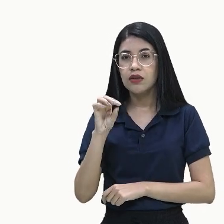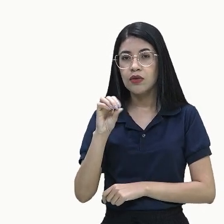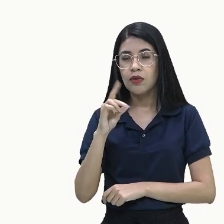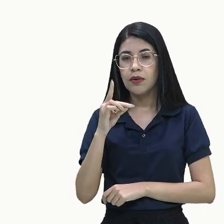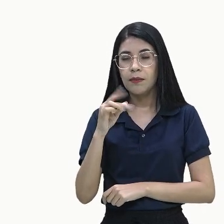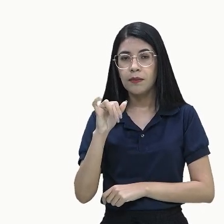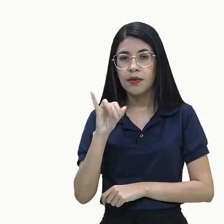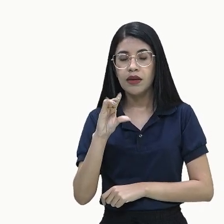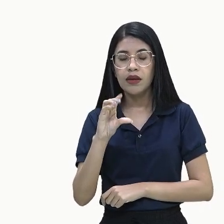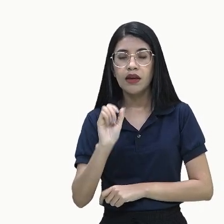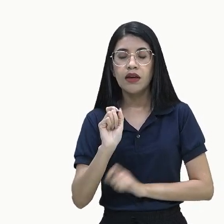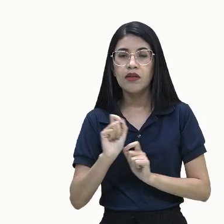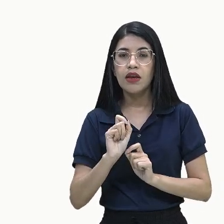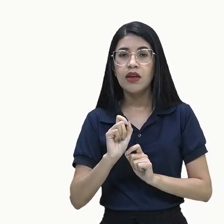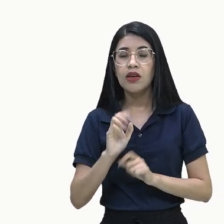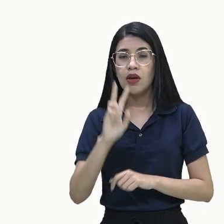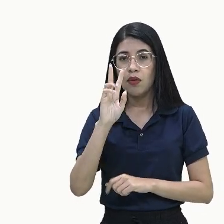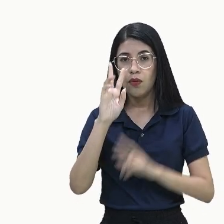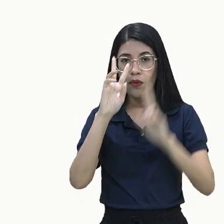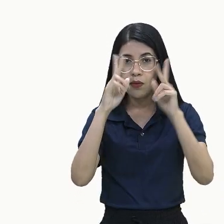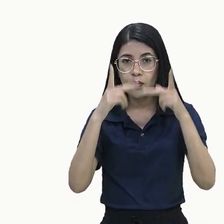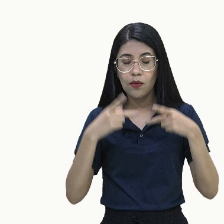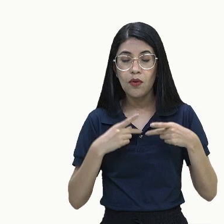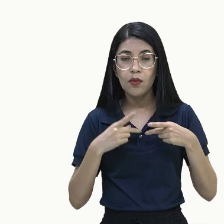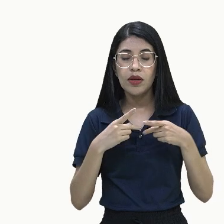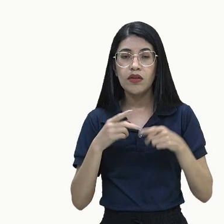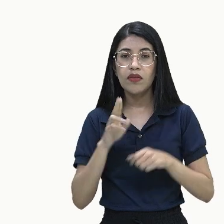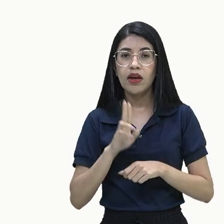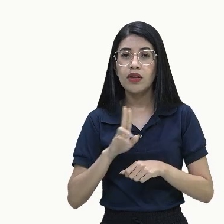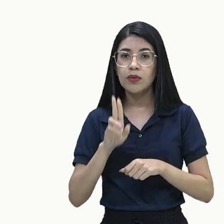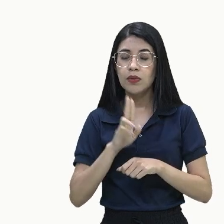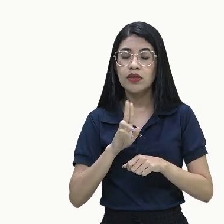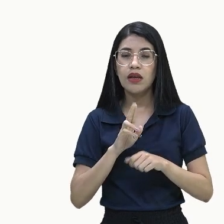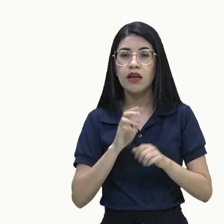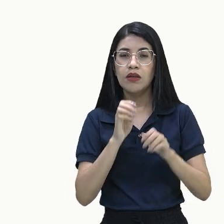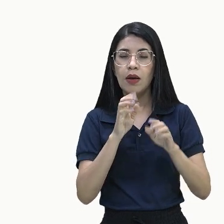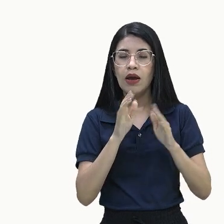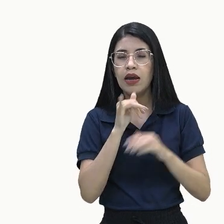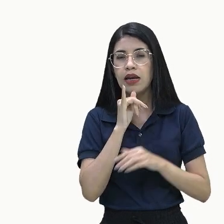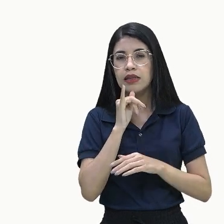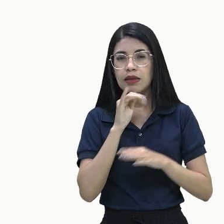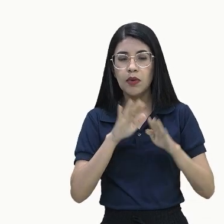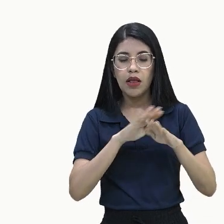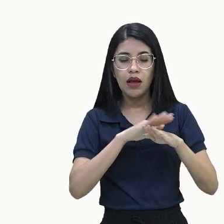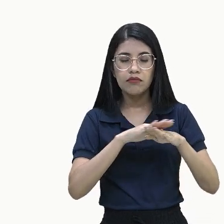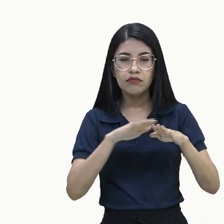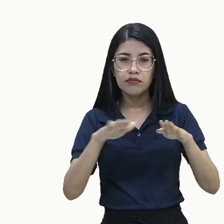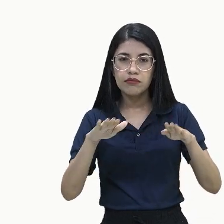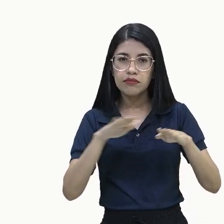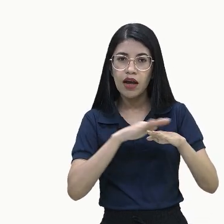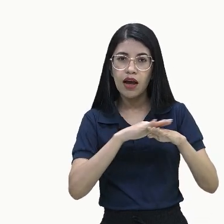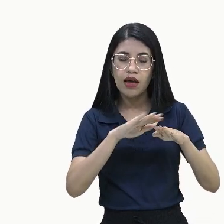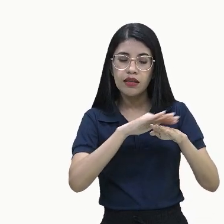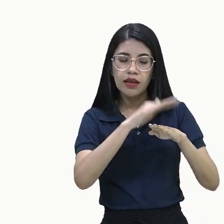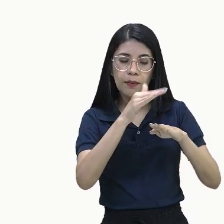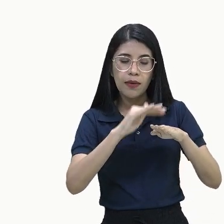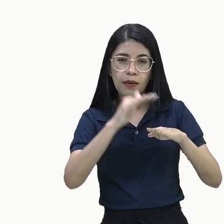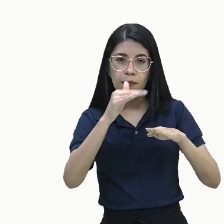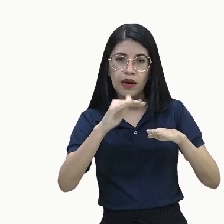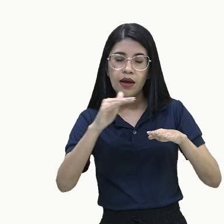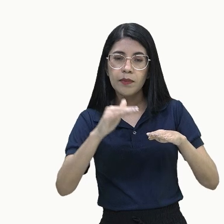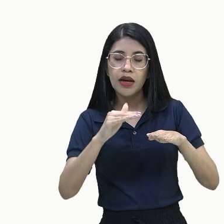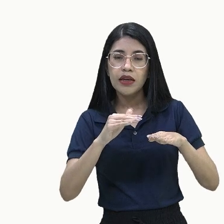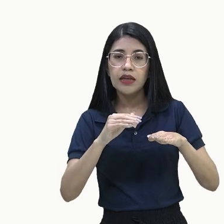É a erosão causada aí, o desgaste do relevo causado pelo homem, né? Ele pega uma superfície que tem ondulações e coloca